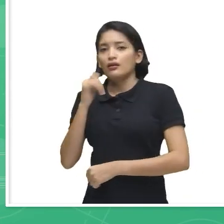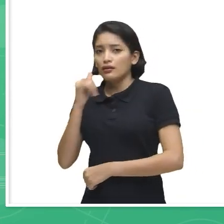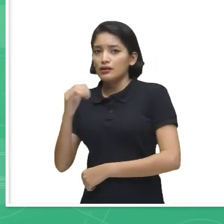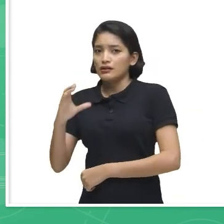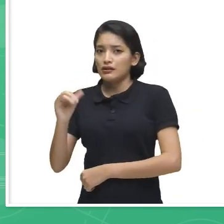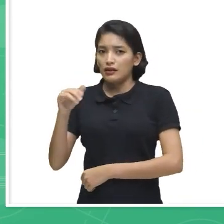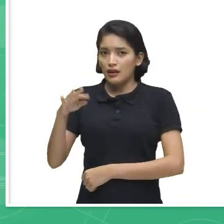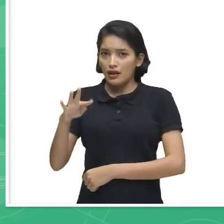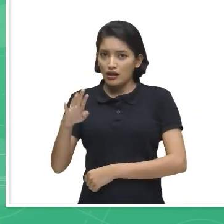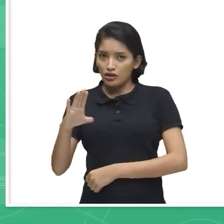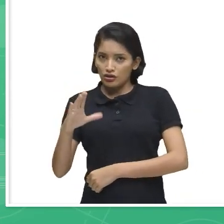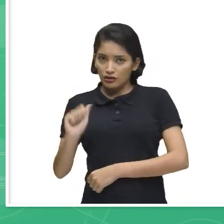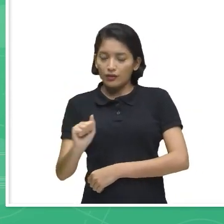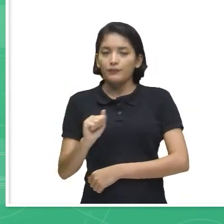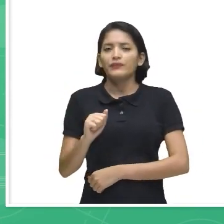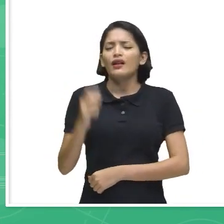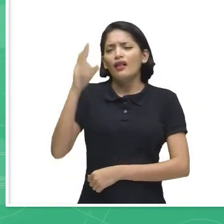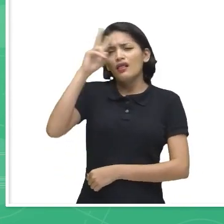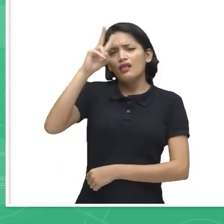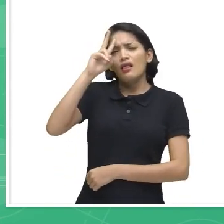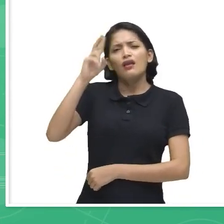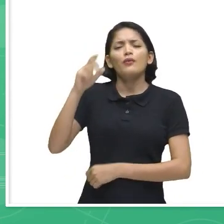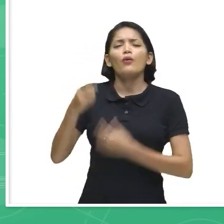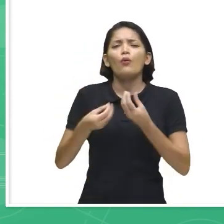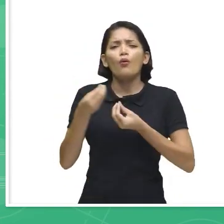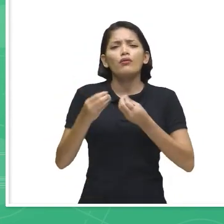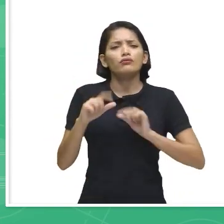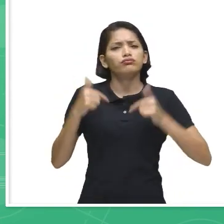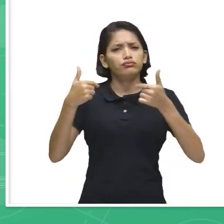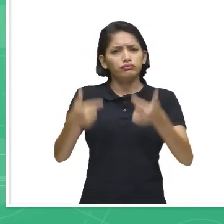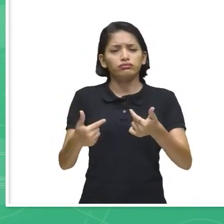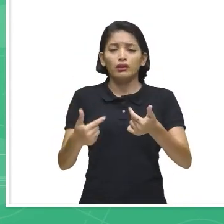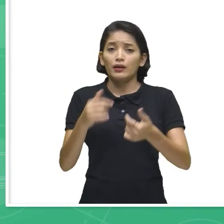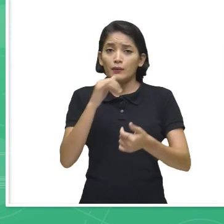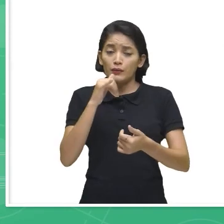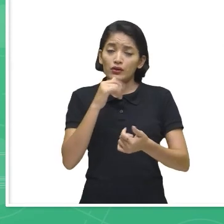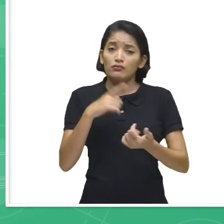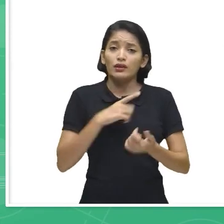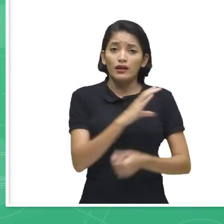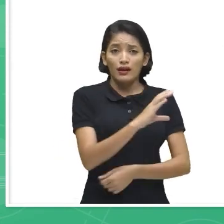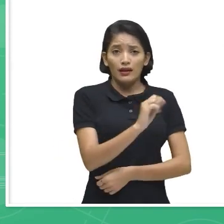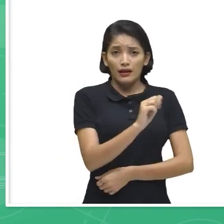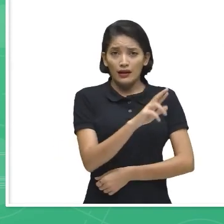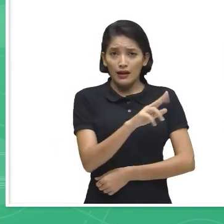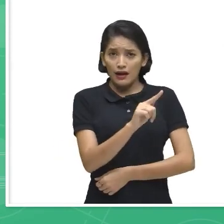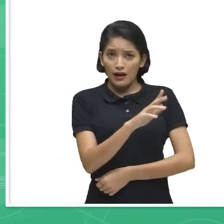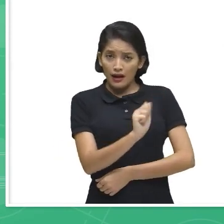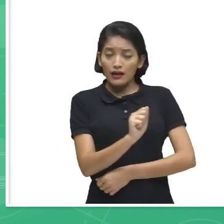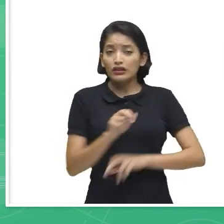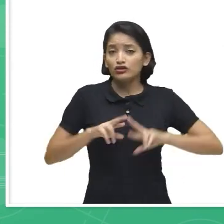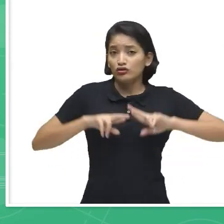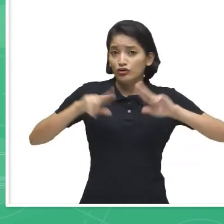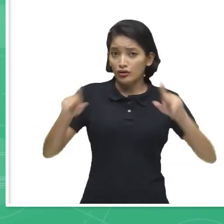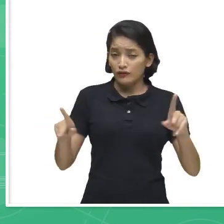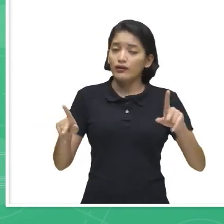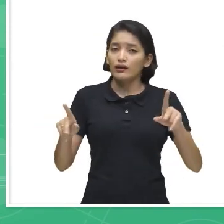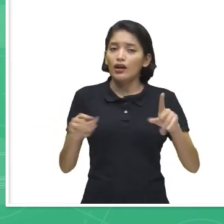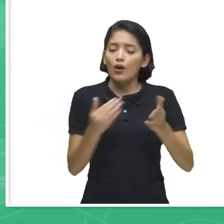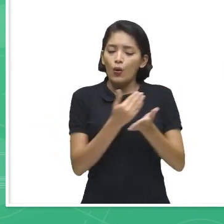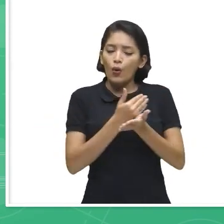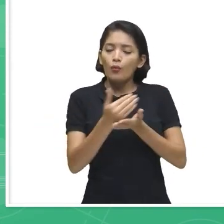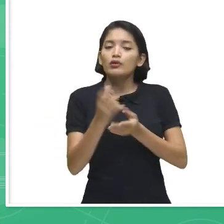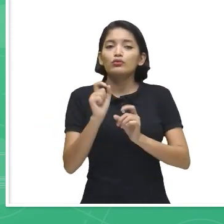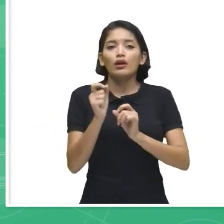nós comentamos ali trabalho da força elétrica? Eu disse para vocês, quando eu coloco uma carga numa diferença de potencial, essa carga inicia um